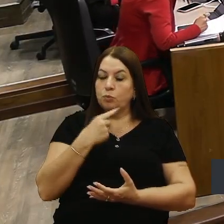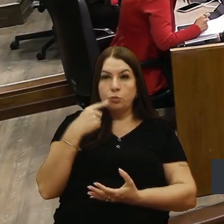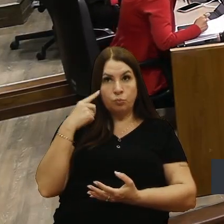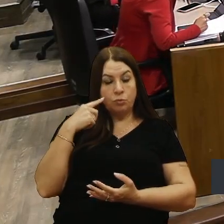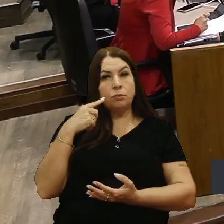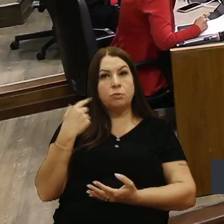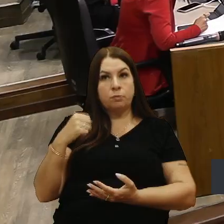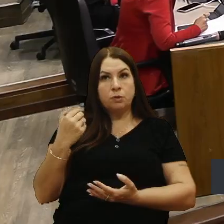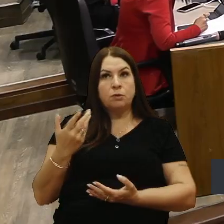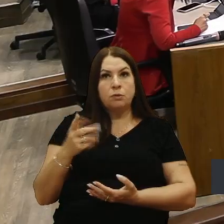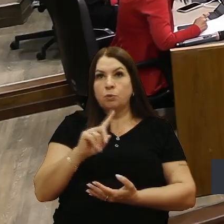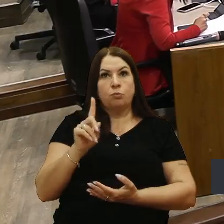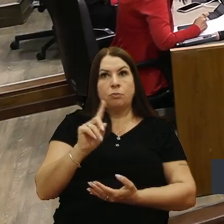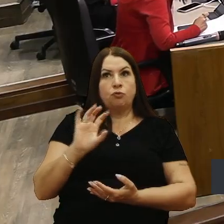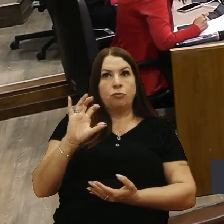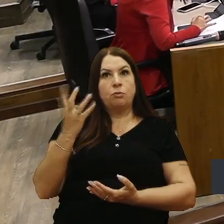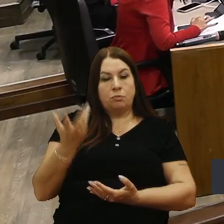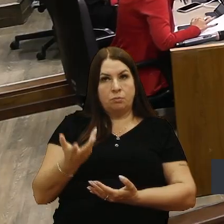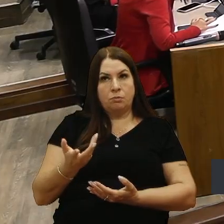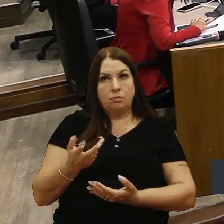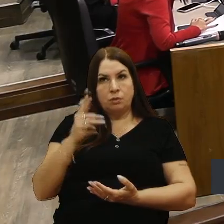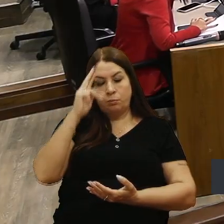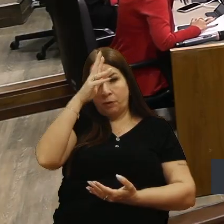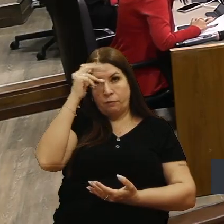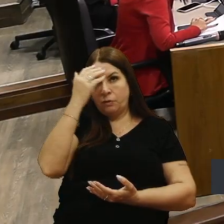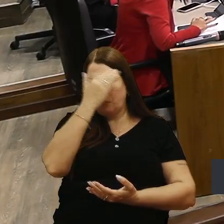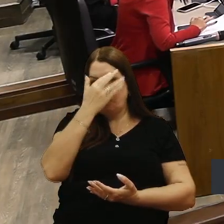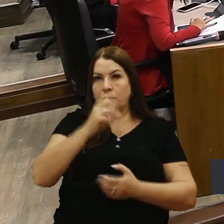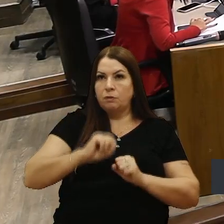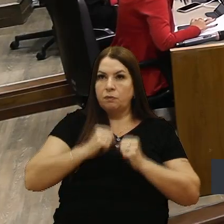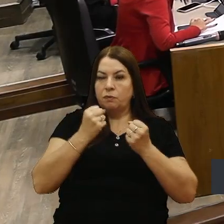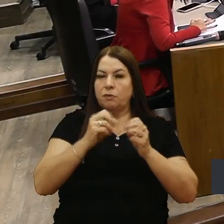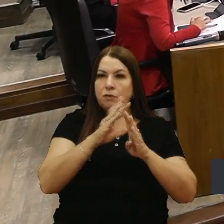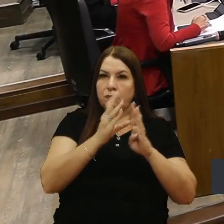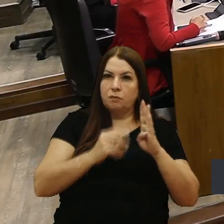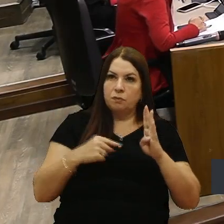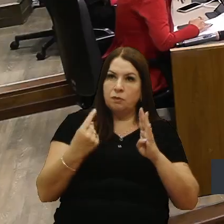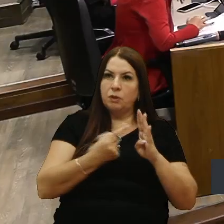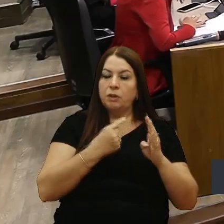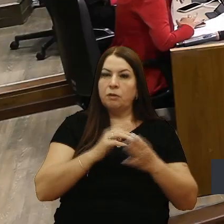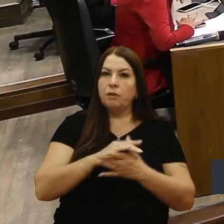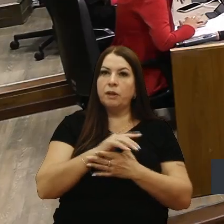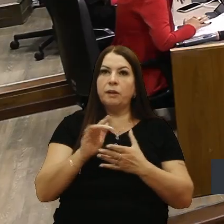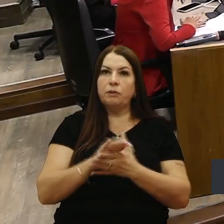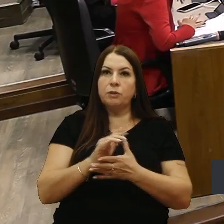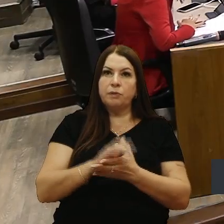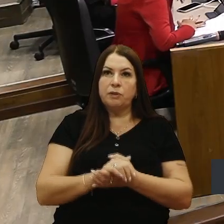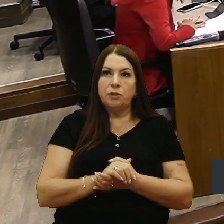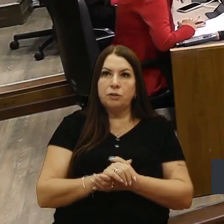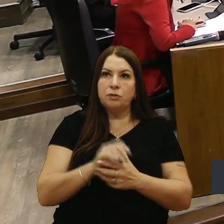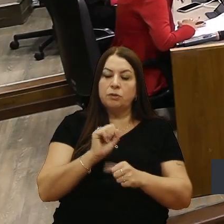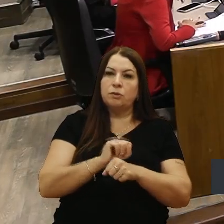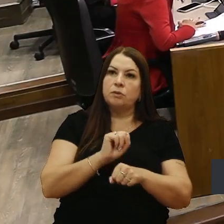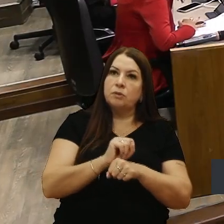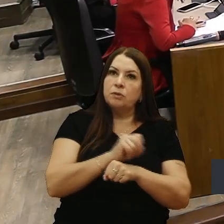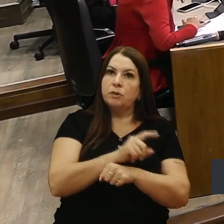precisam não deixar acontecer. Então, o prefeito Adiló sempre defendeu o SAMAI nosso. Eu espero que